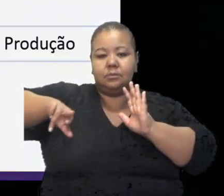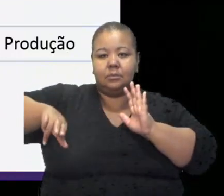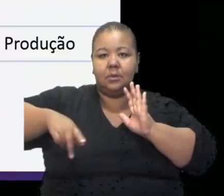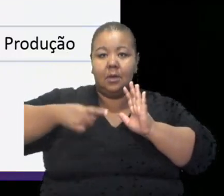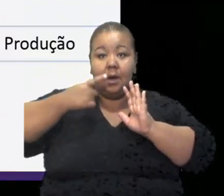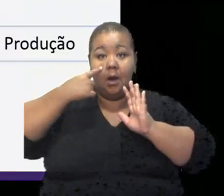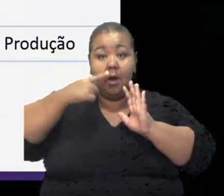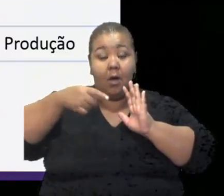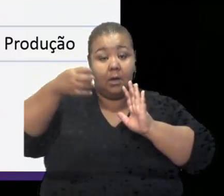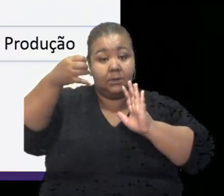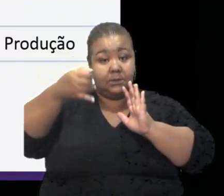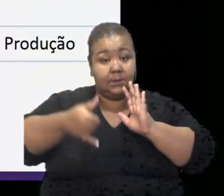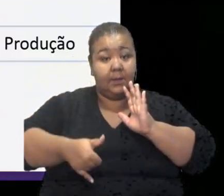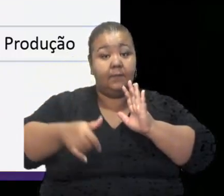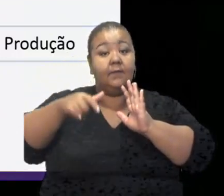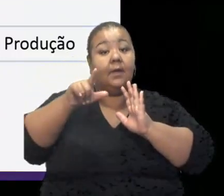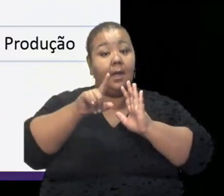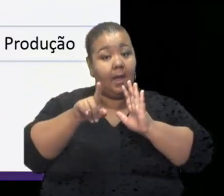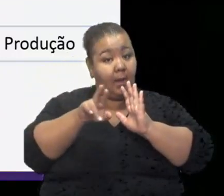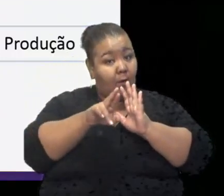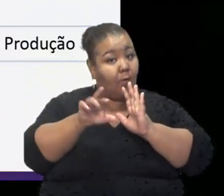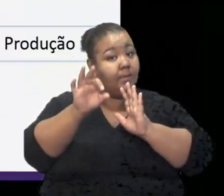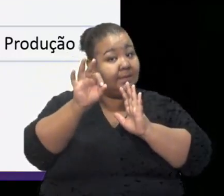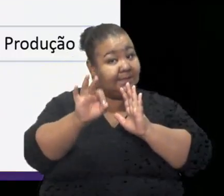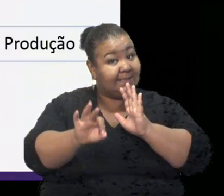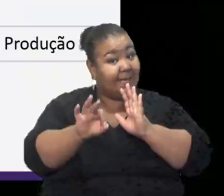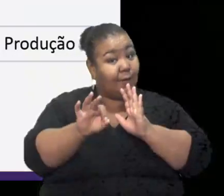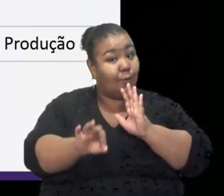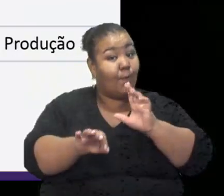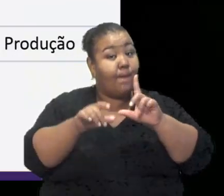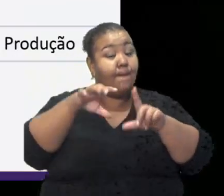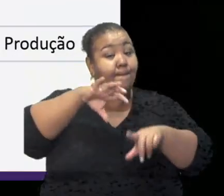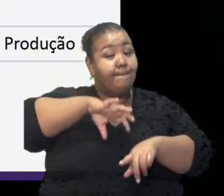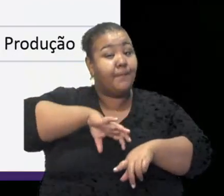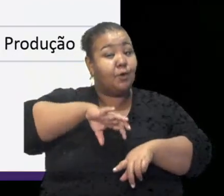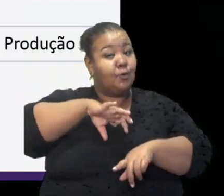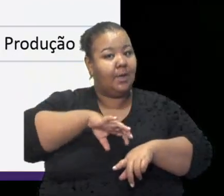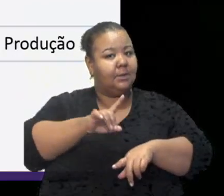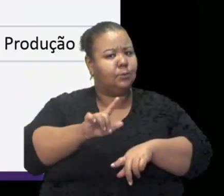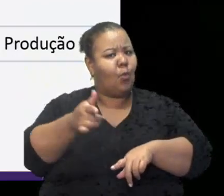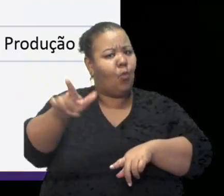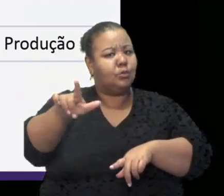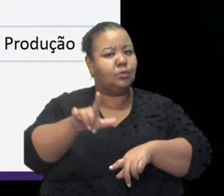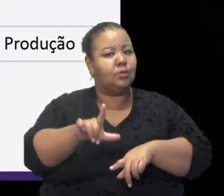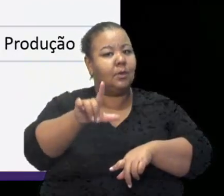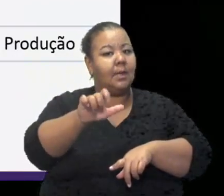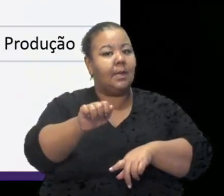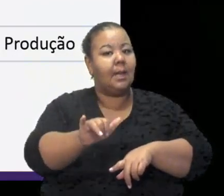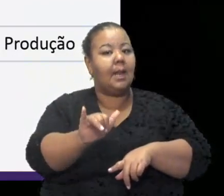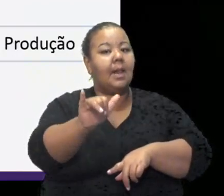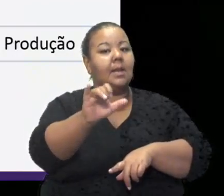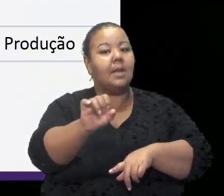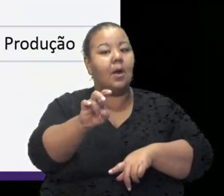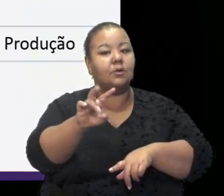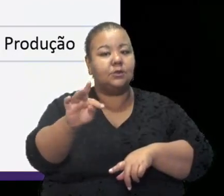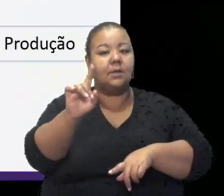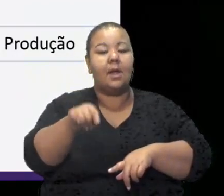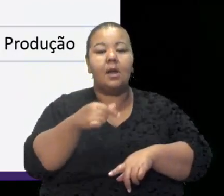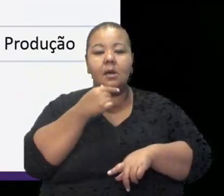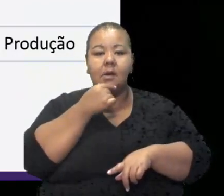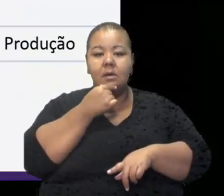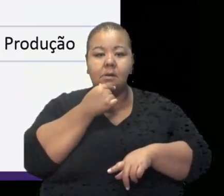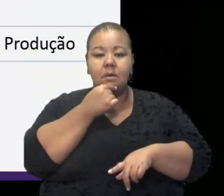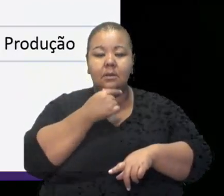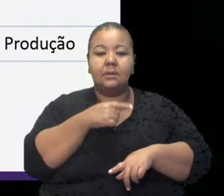aqui do layout, que é assim mesmo, né? É do português layout, não layout com AY, como a gente está acostumado. Fluxo